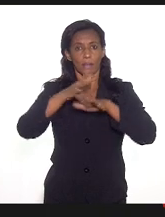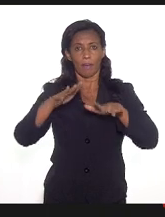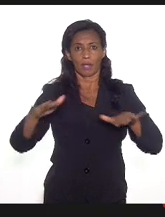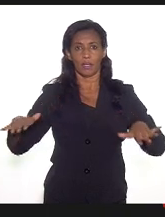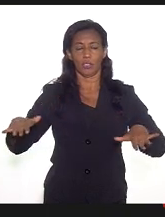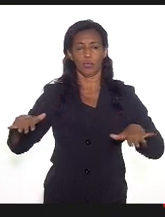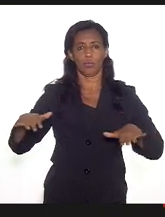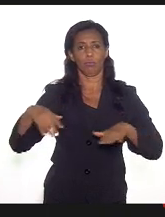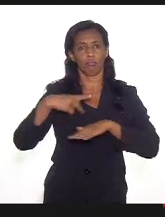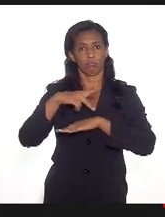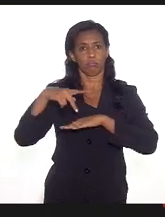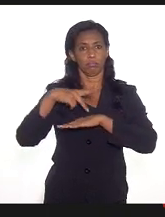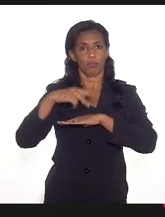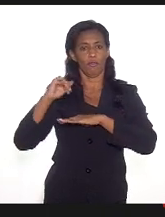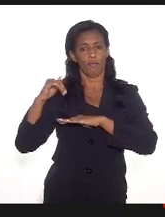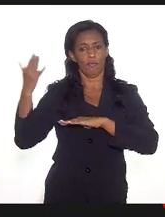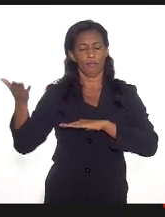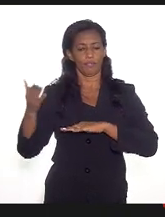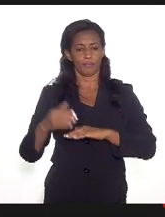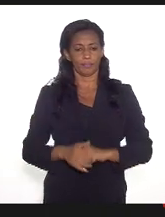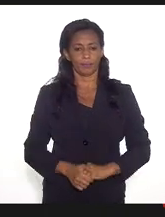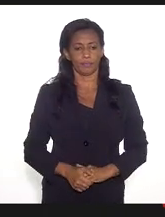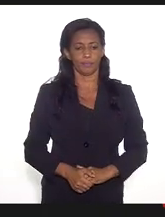internacionais. Bom,